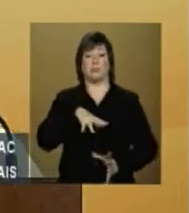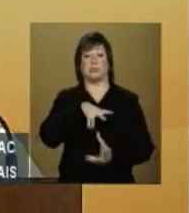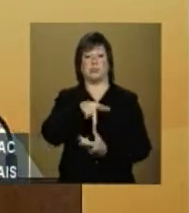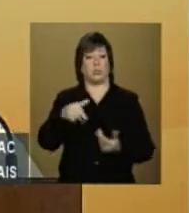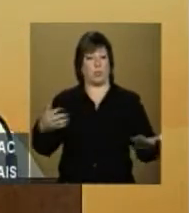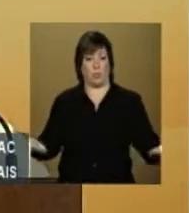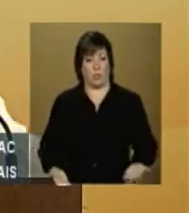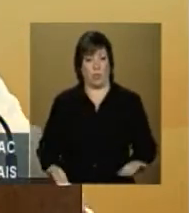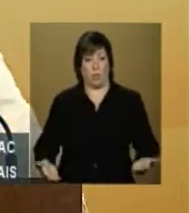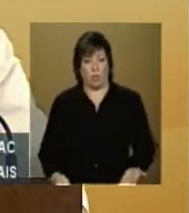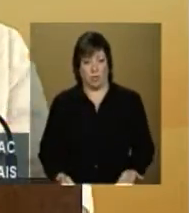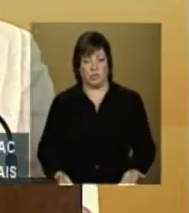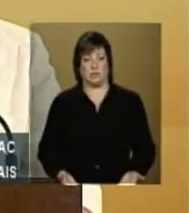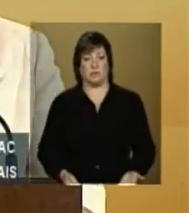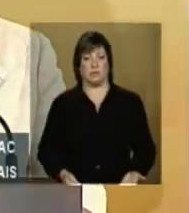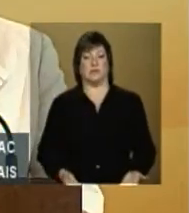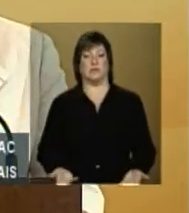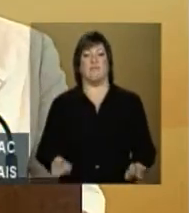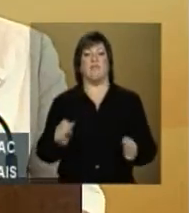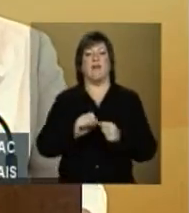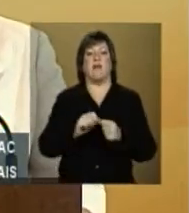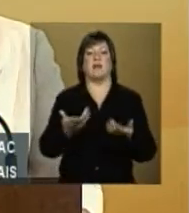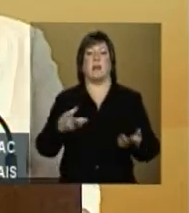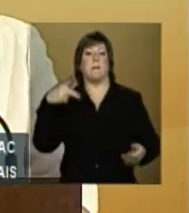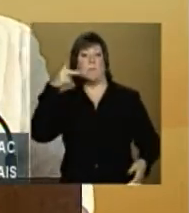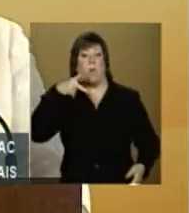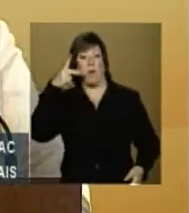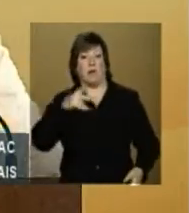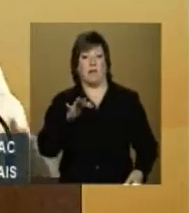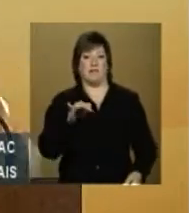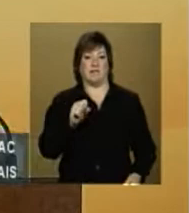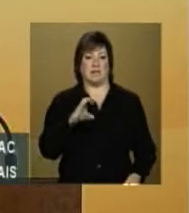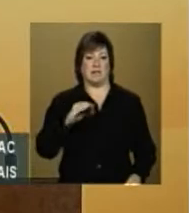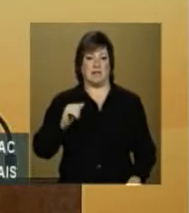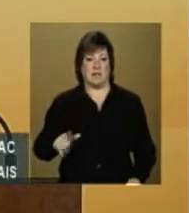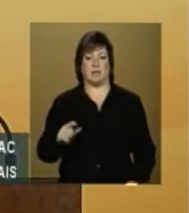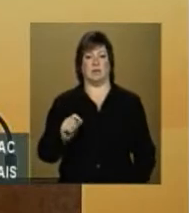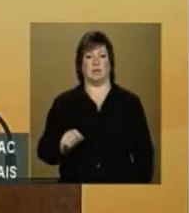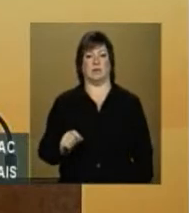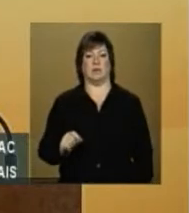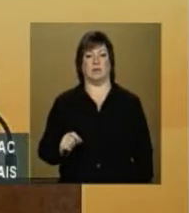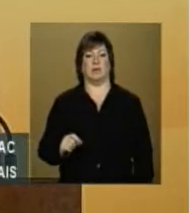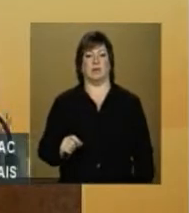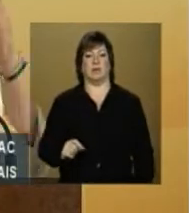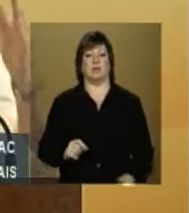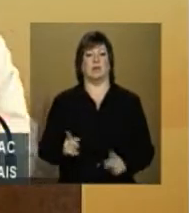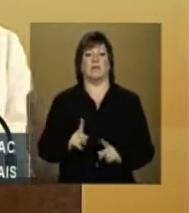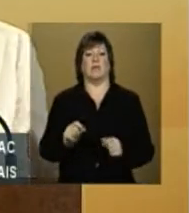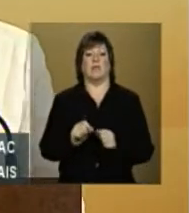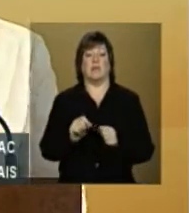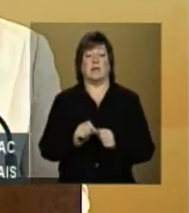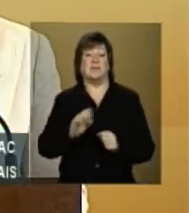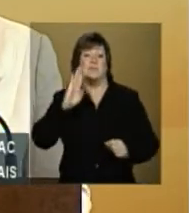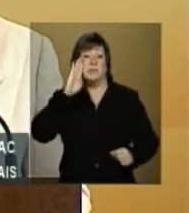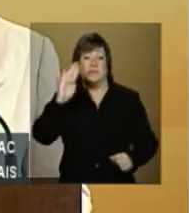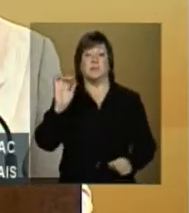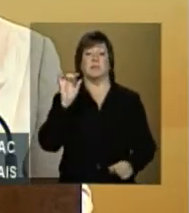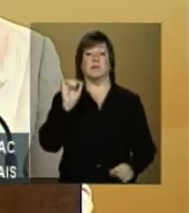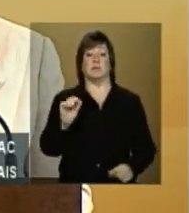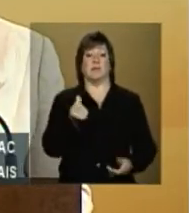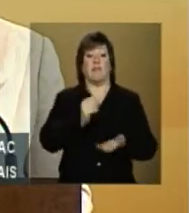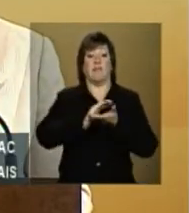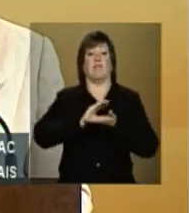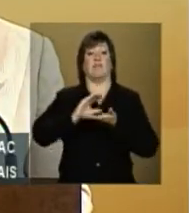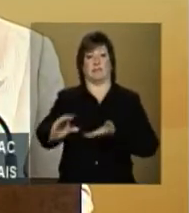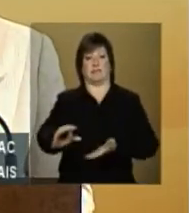permite uma política fiscal que não leve em conta, sobretudo,